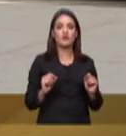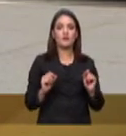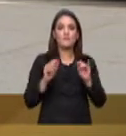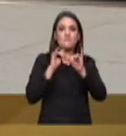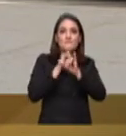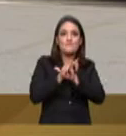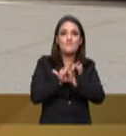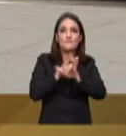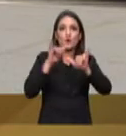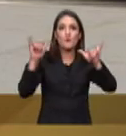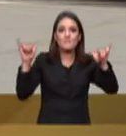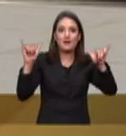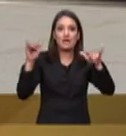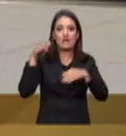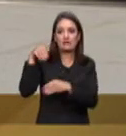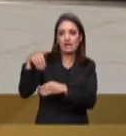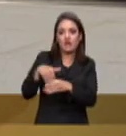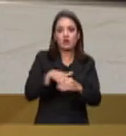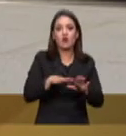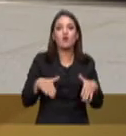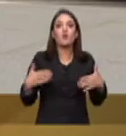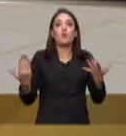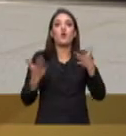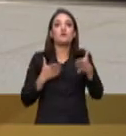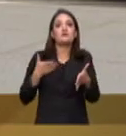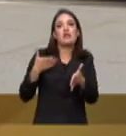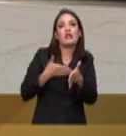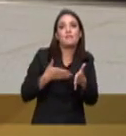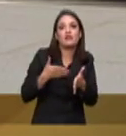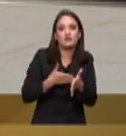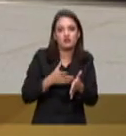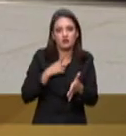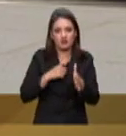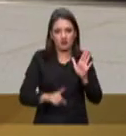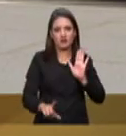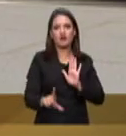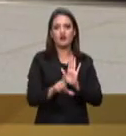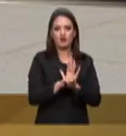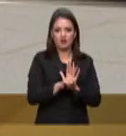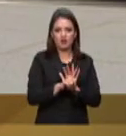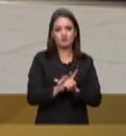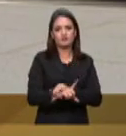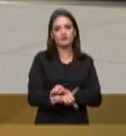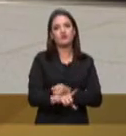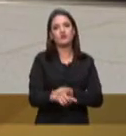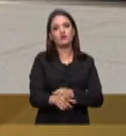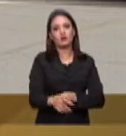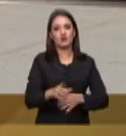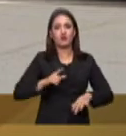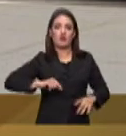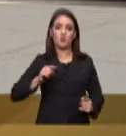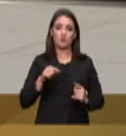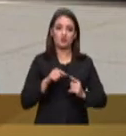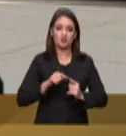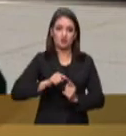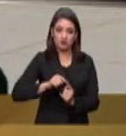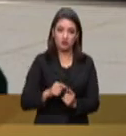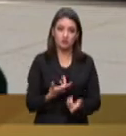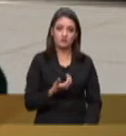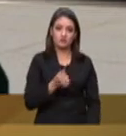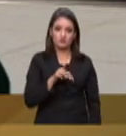eleitoral e seus limites legislativos, o objeto da ação direta